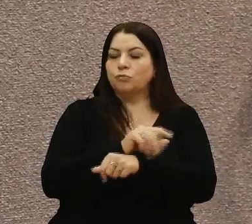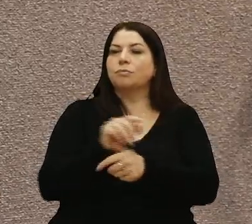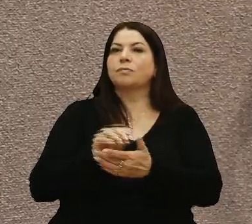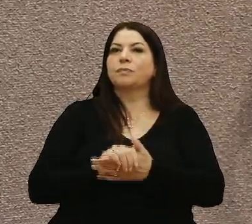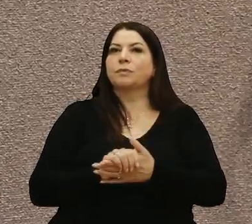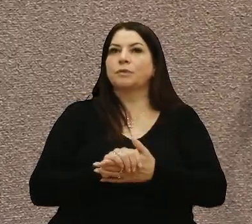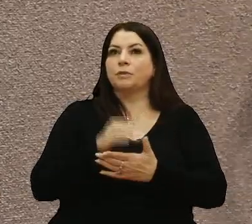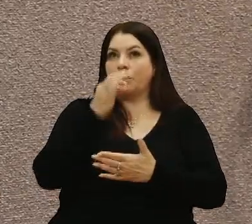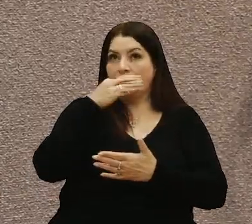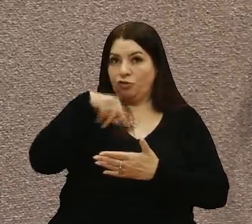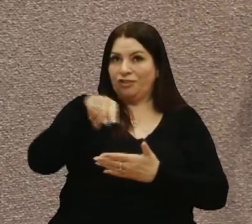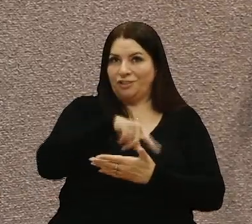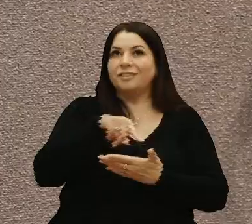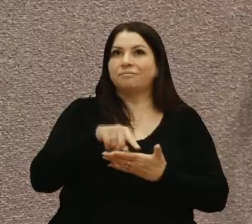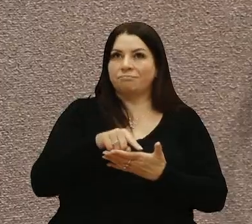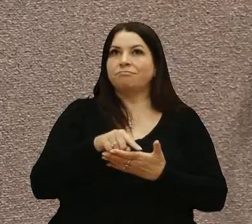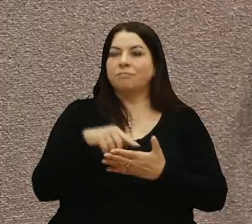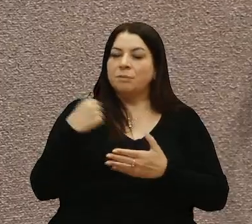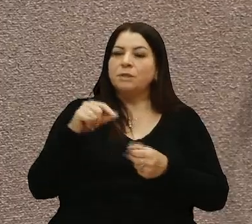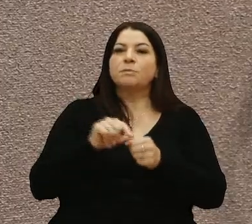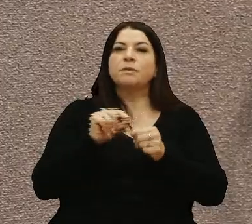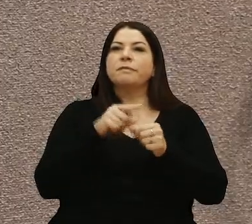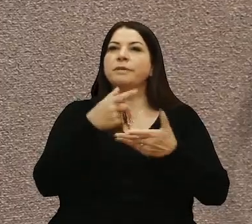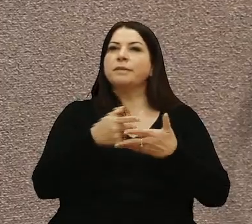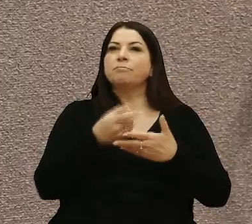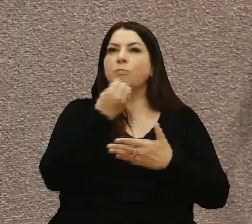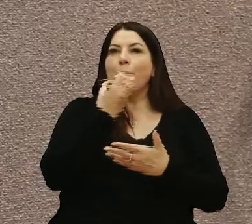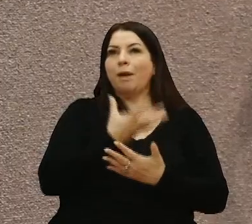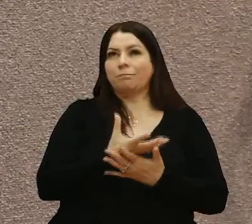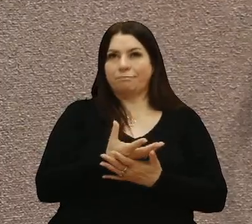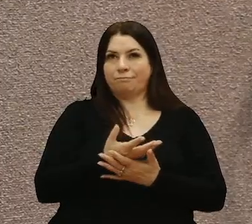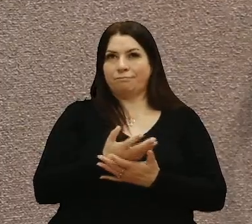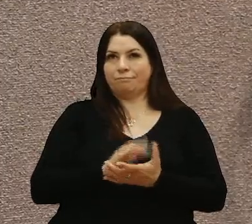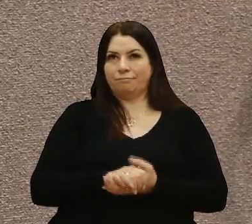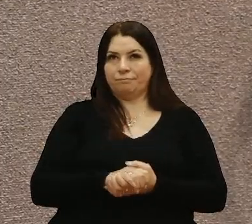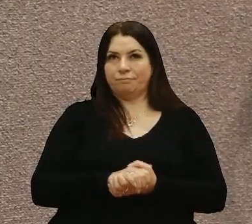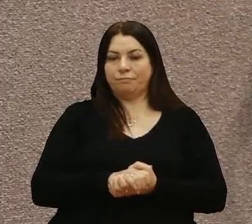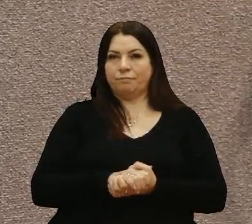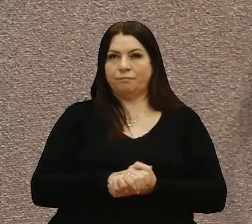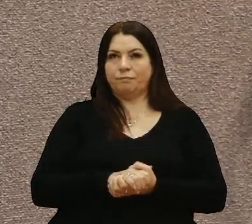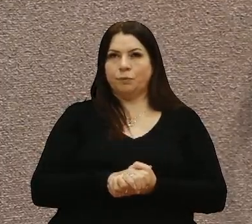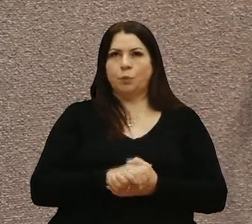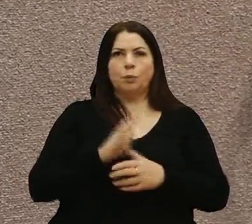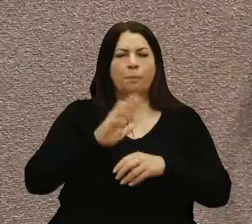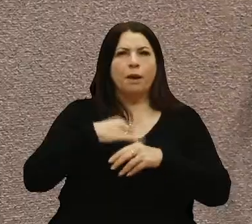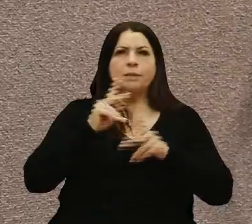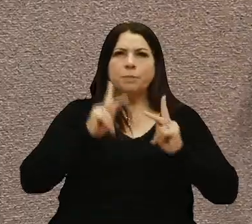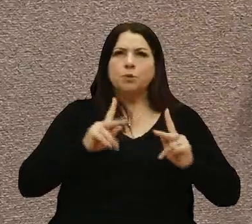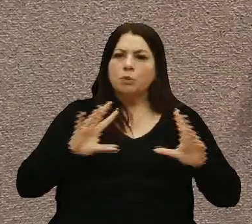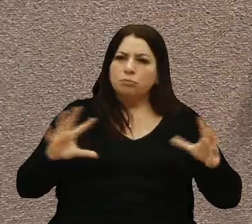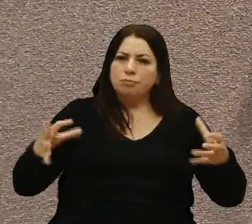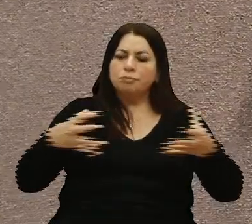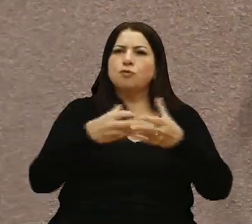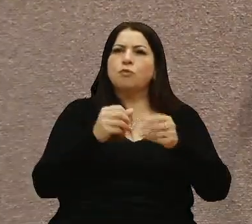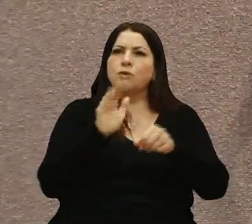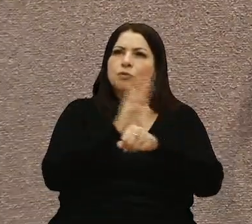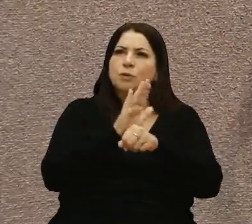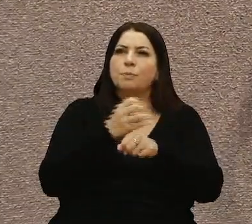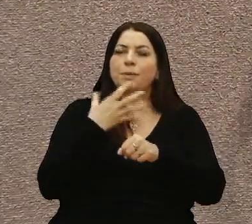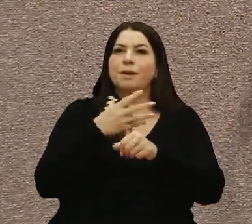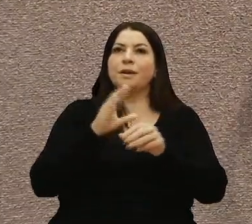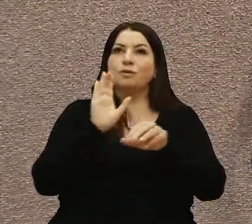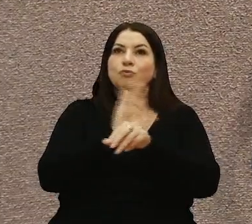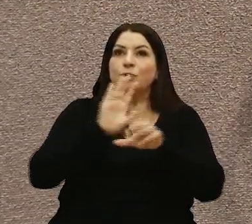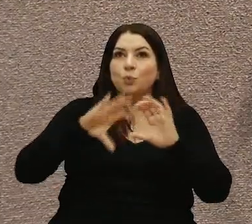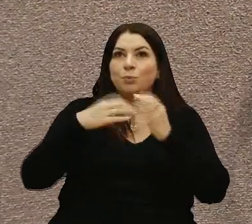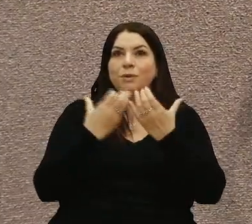com Caxias do Sul. Nós precisamos fazer o bem. Quanto mais gente fazendo bem e ajudando a nossa